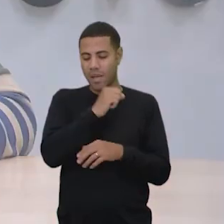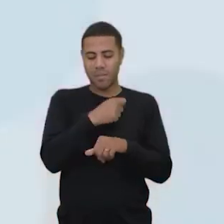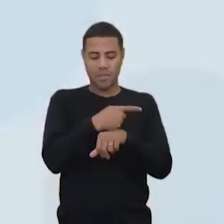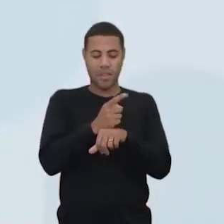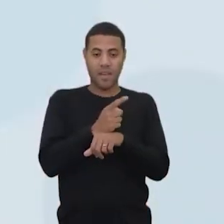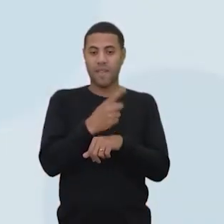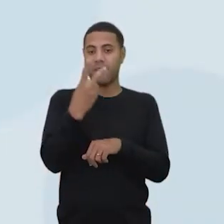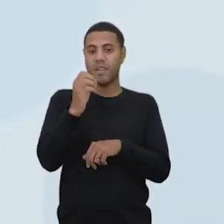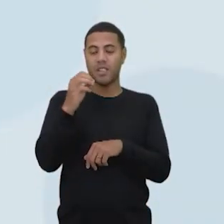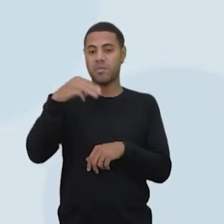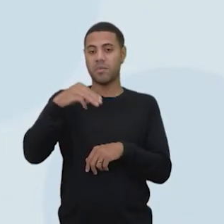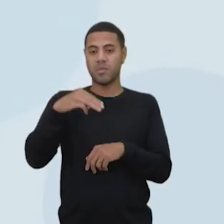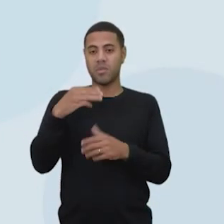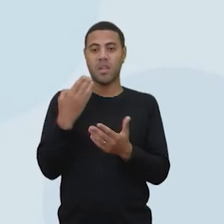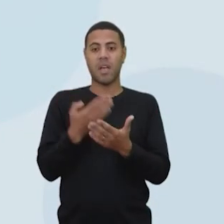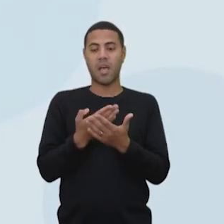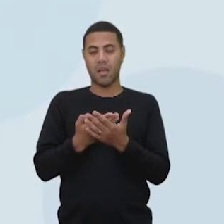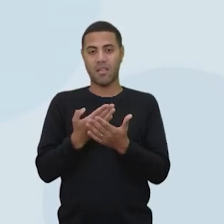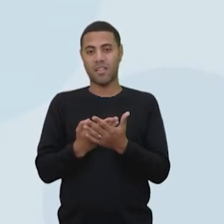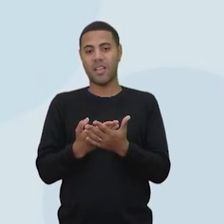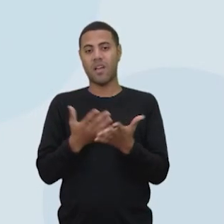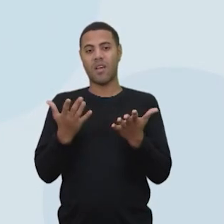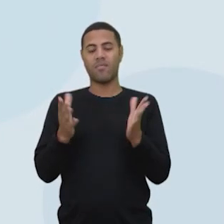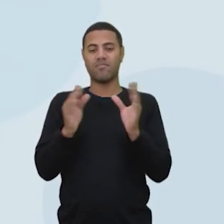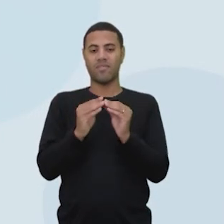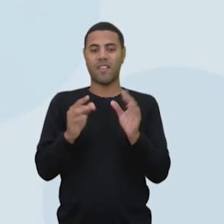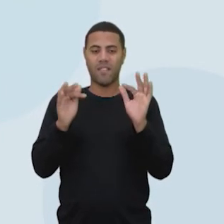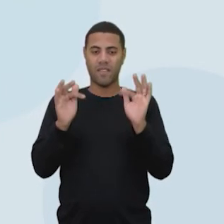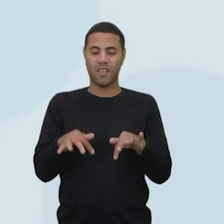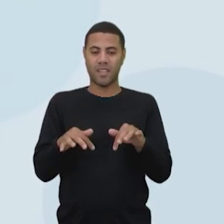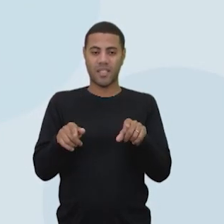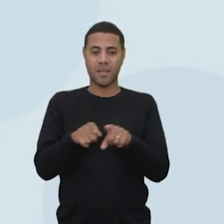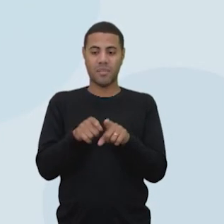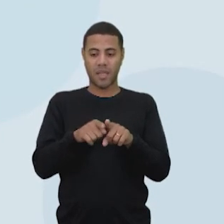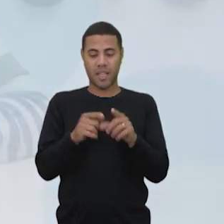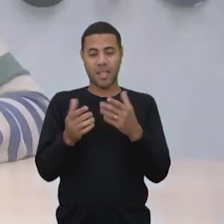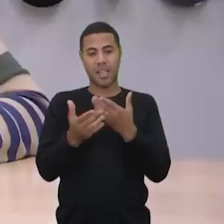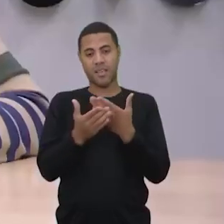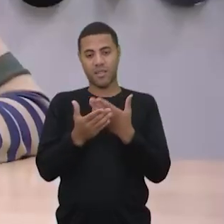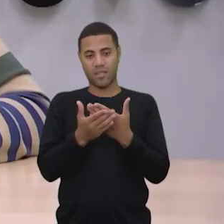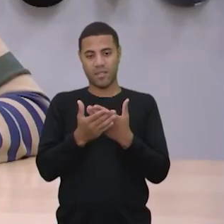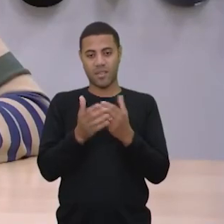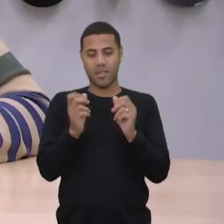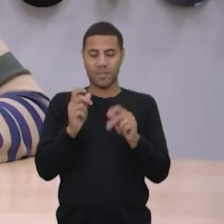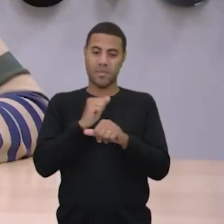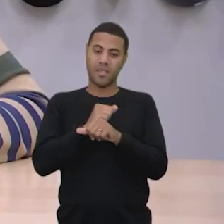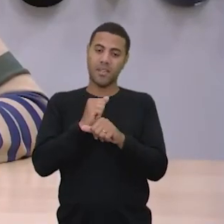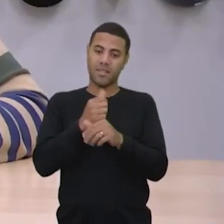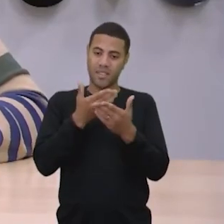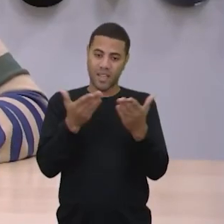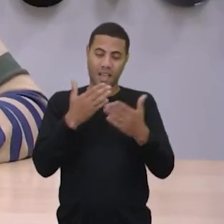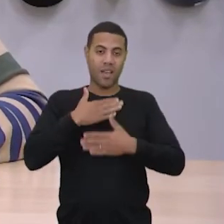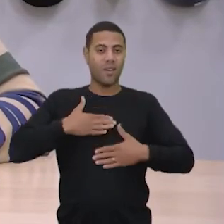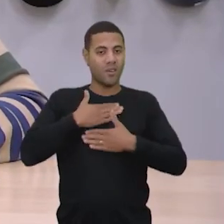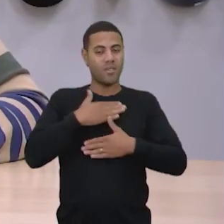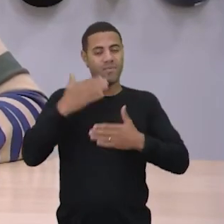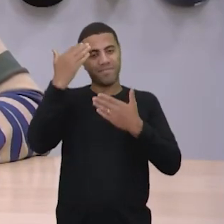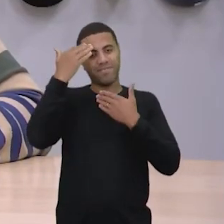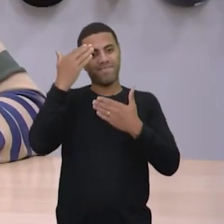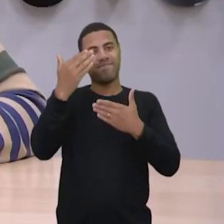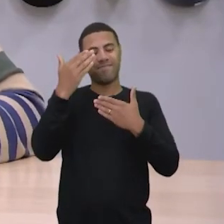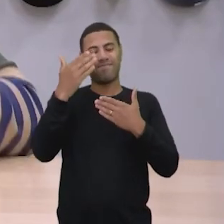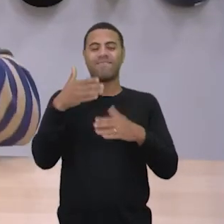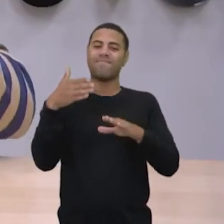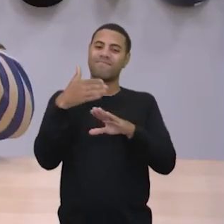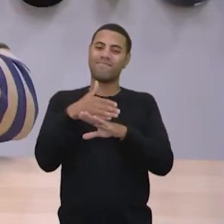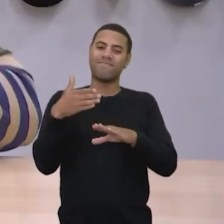são 20 minutinhos, né? Eu vou encerrando a parte da aula aqui, Eu espero que vocês tenham gostado, agradeço aí a atenção